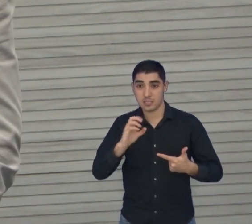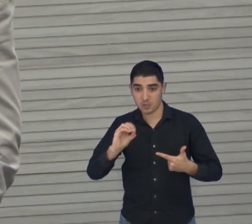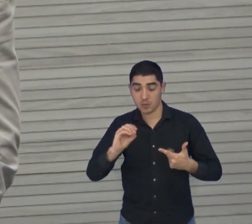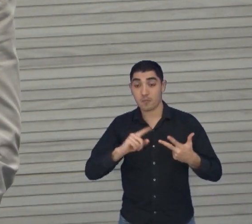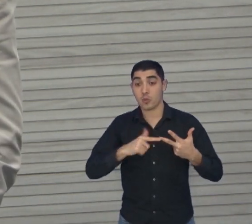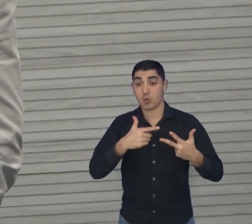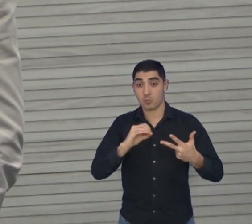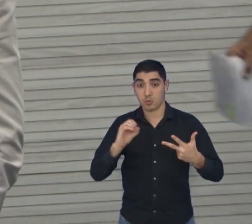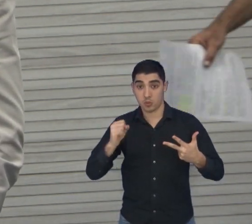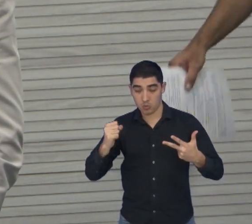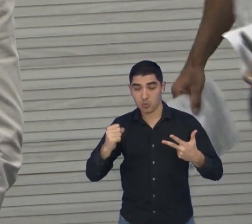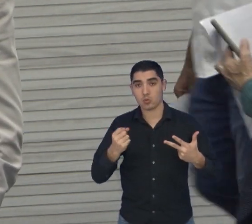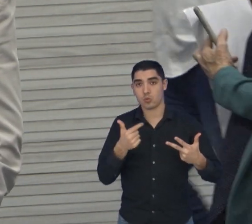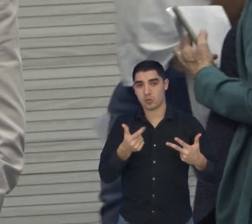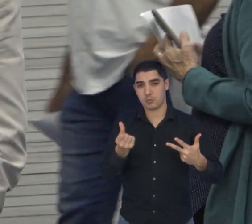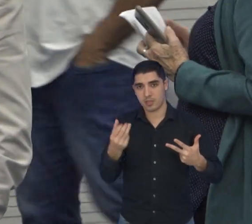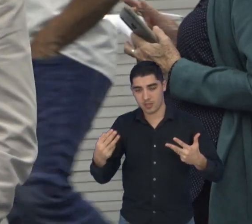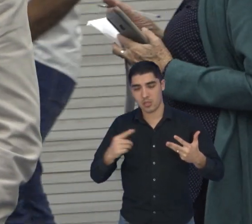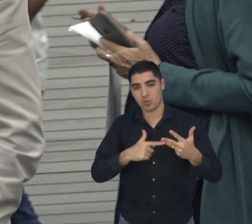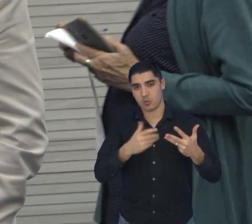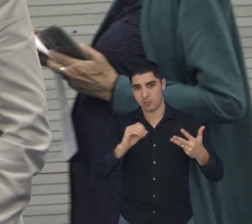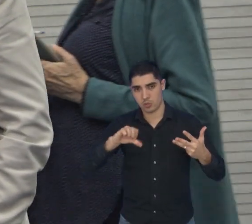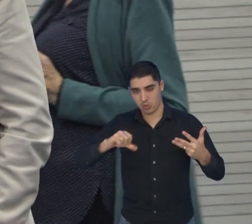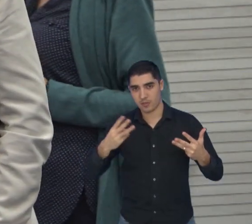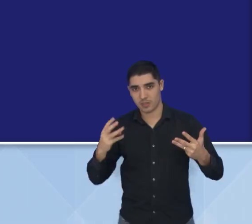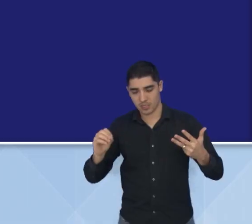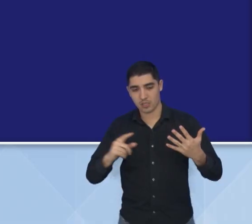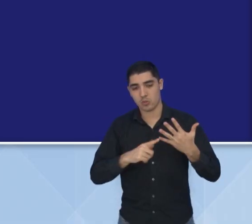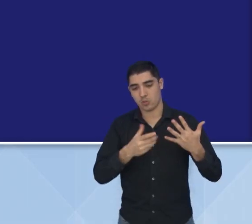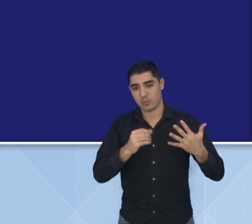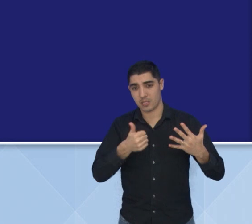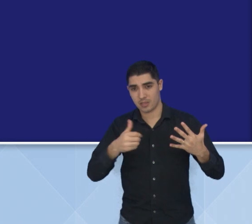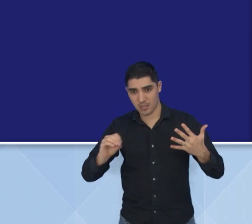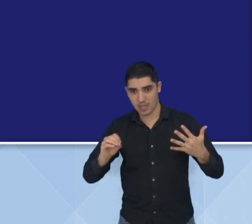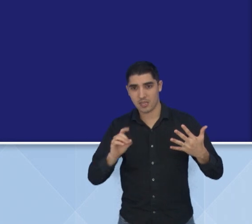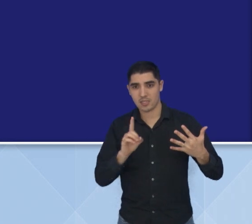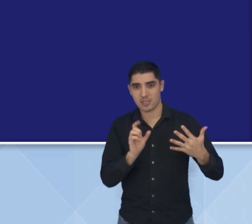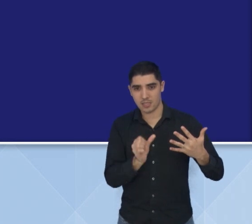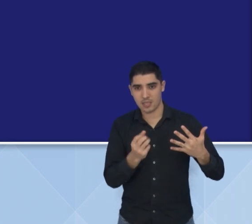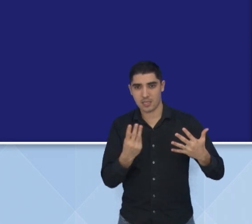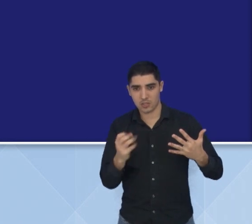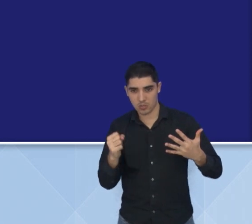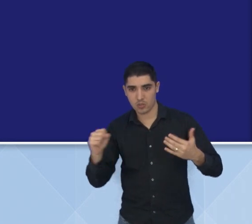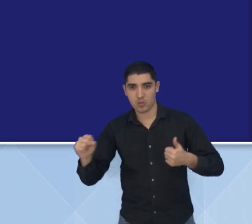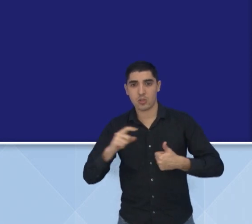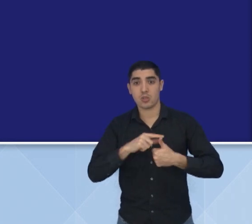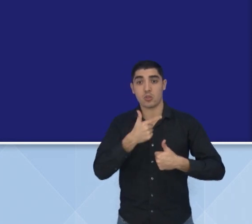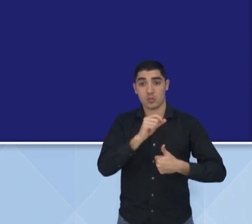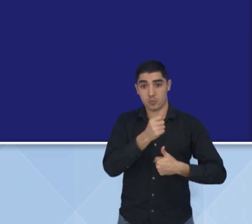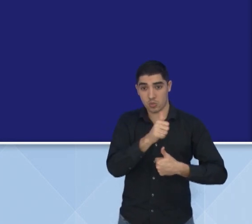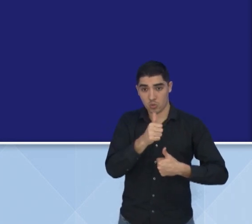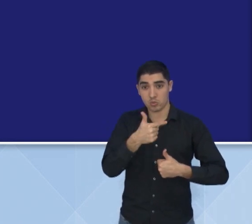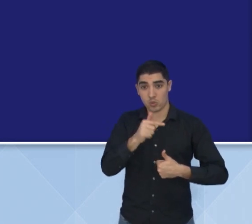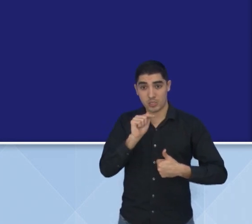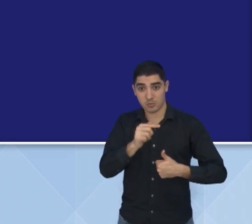2008, 263, 2009, 30, 2010, 688, 2011, 2.380 e